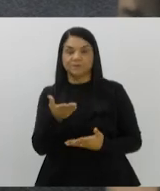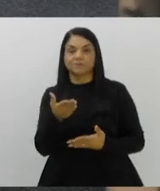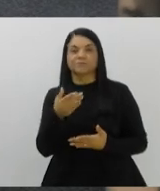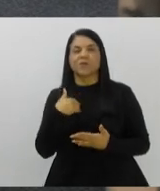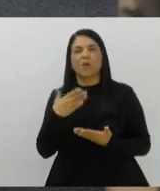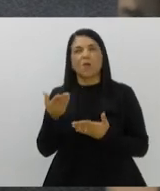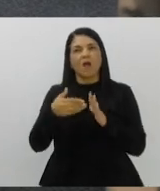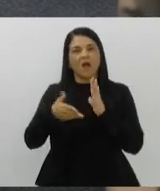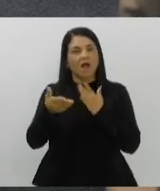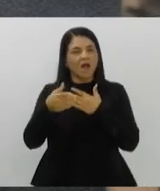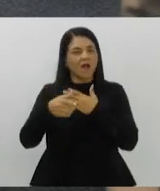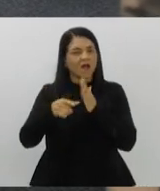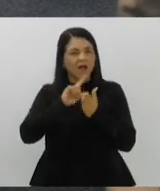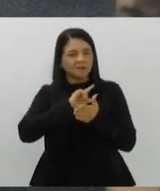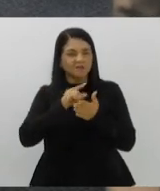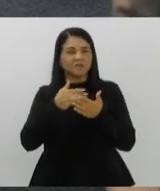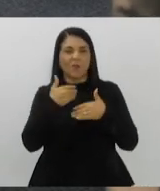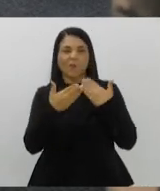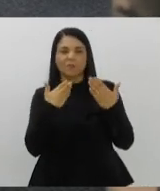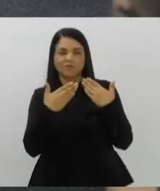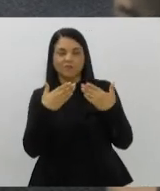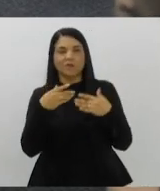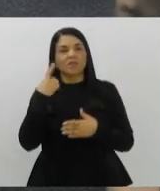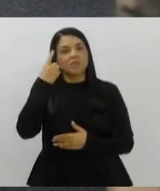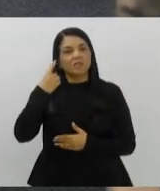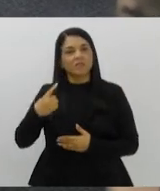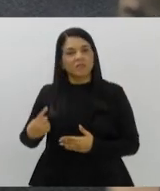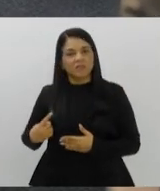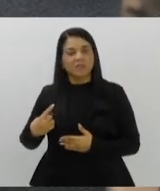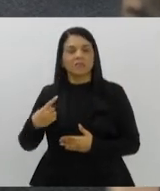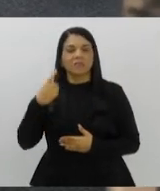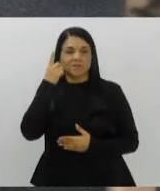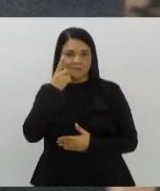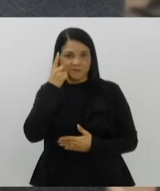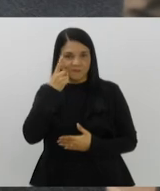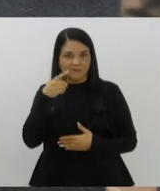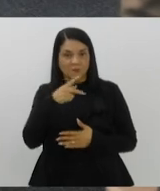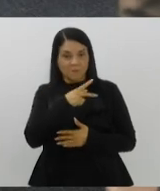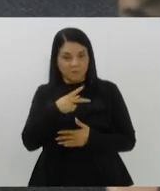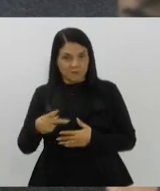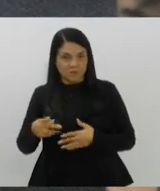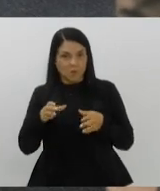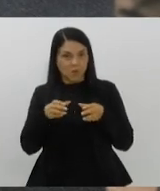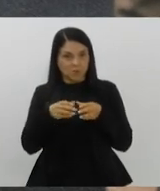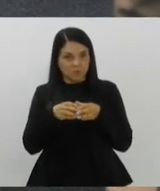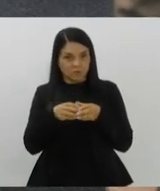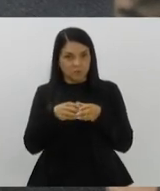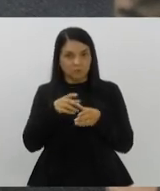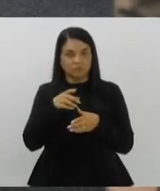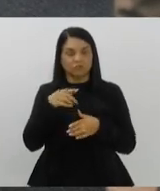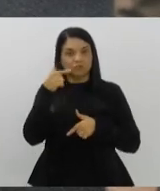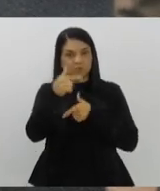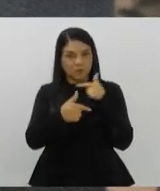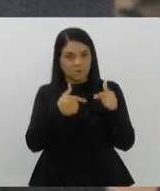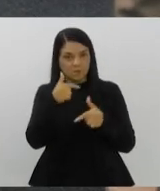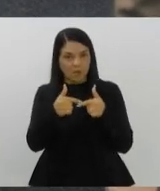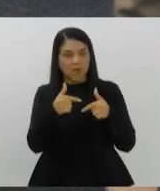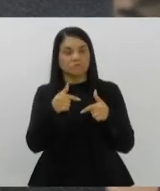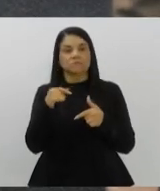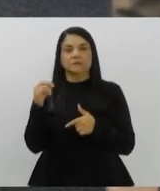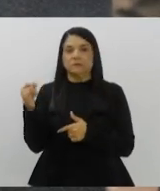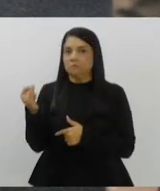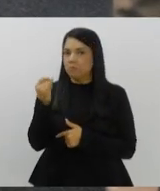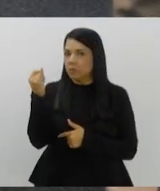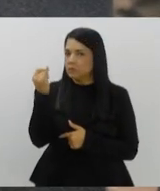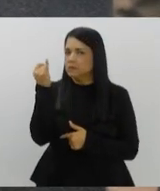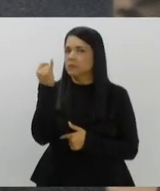pouco com a deputada Dani Balbi, que preside aqui a Comissão do Trabalho, uma importante